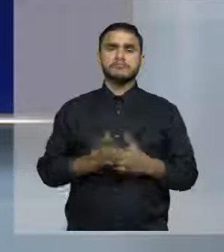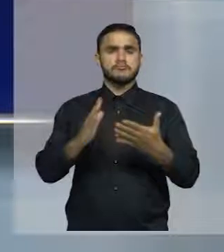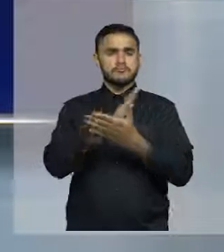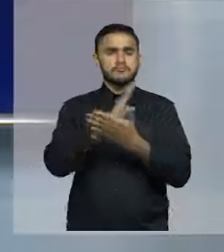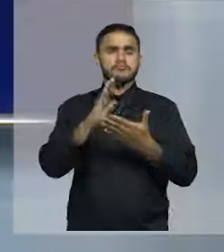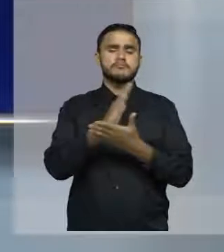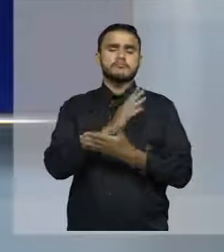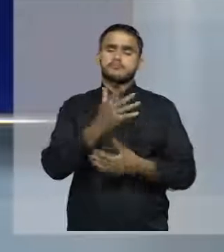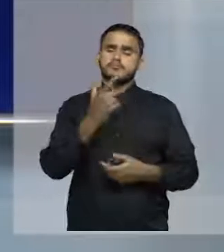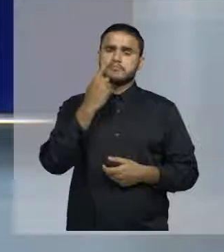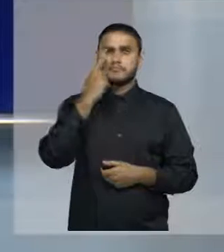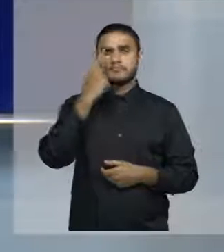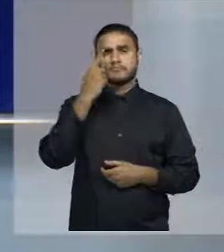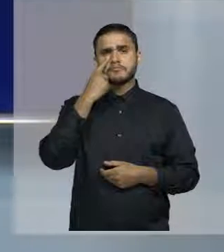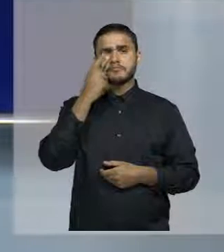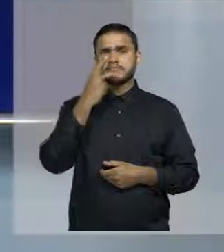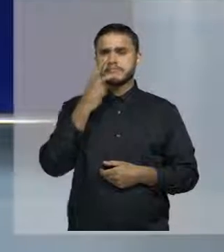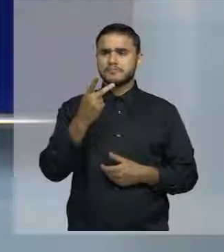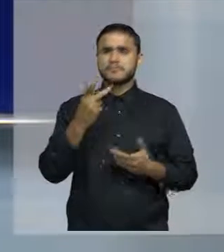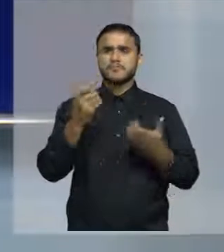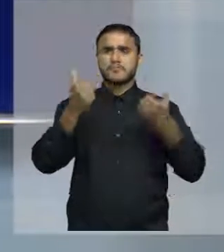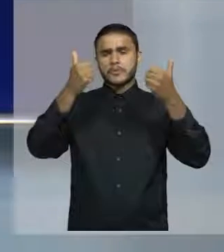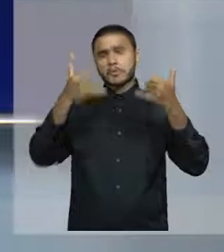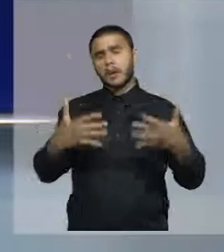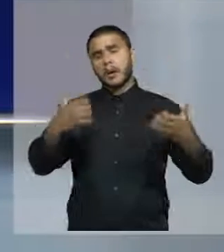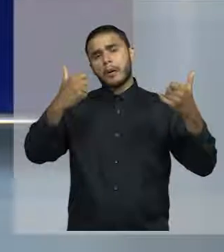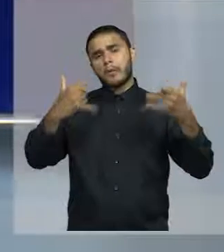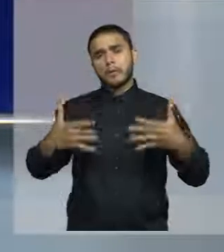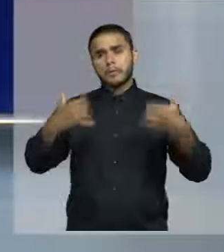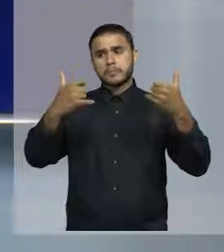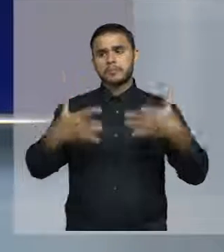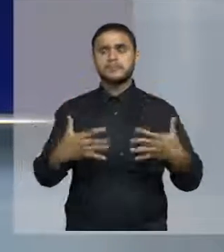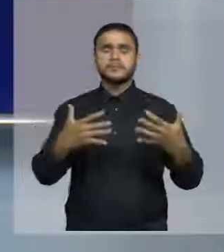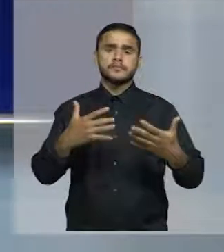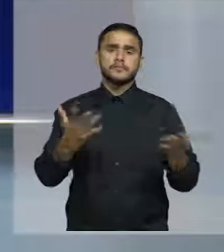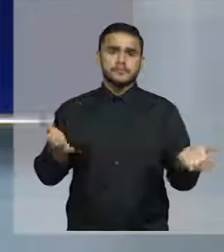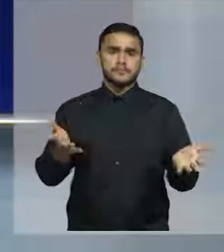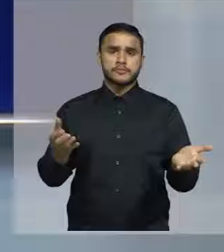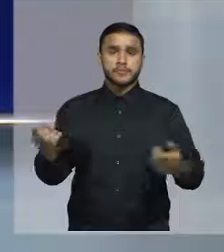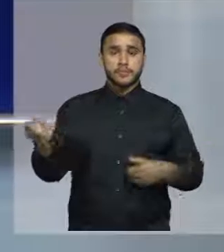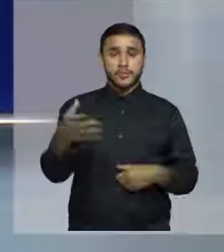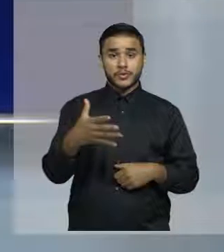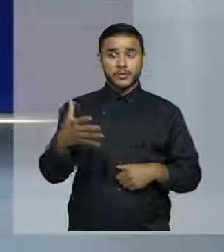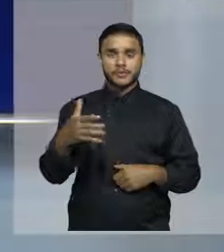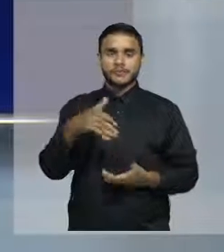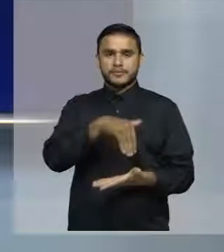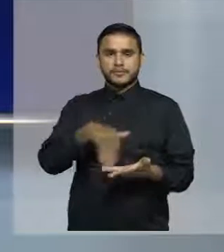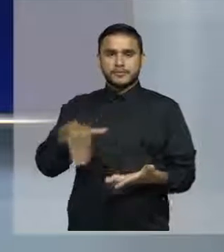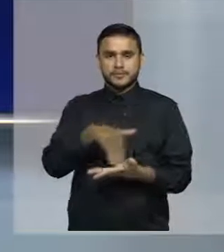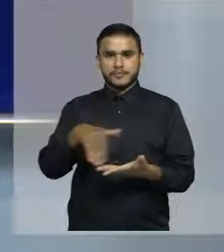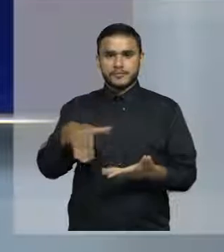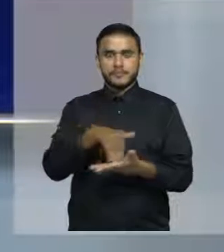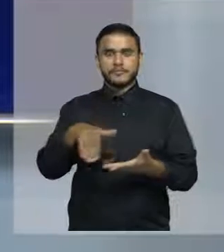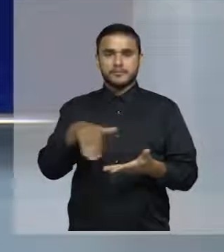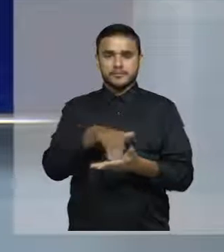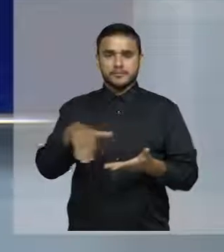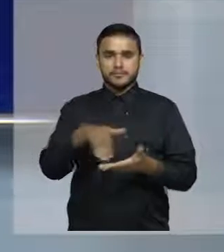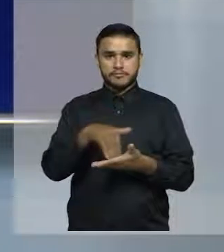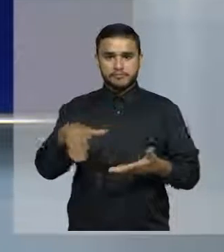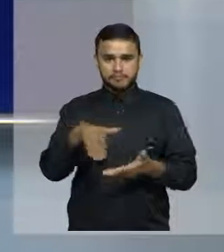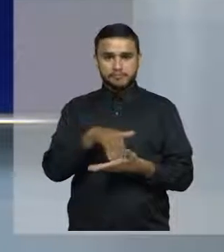algumas declarações estapafúrdias, como, por exemplo, as declarações do novo secretário de